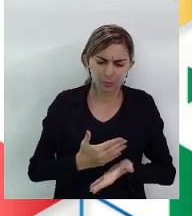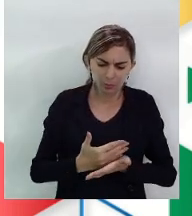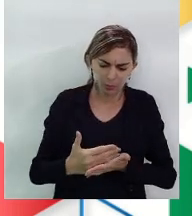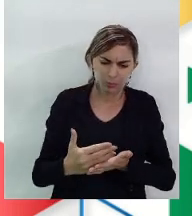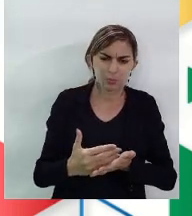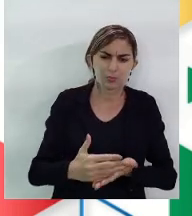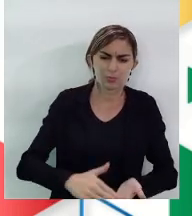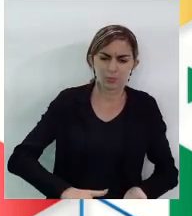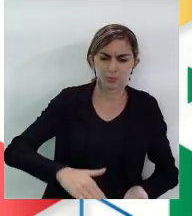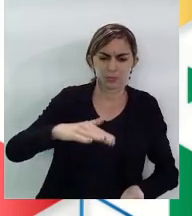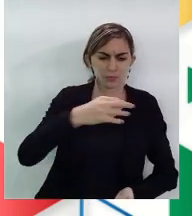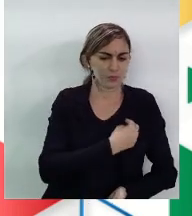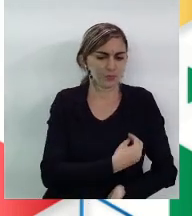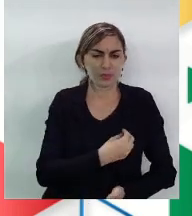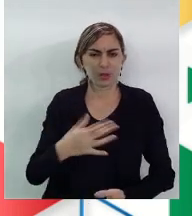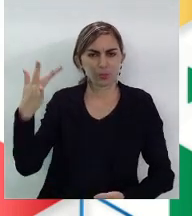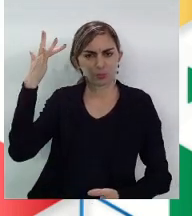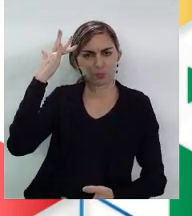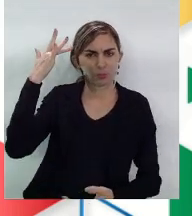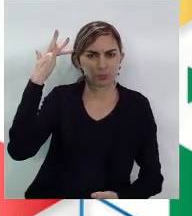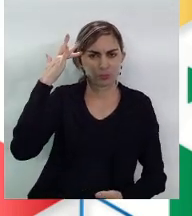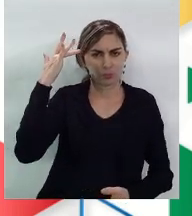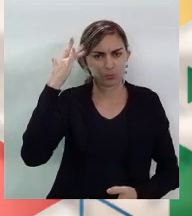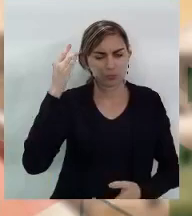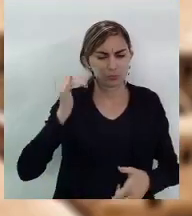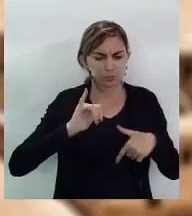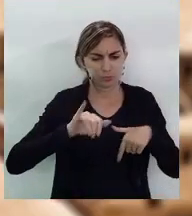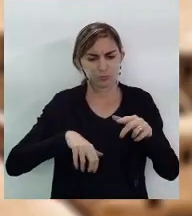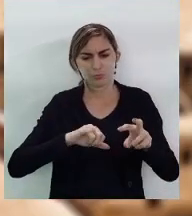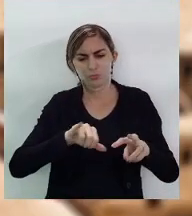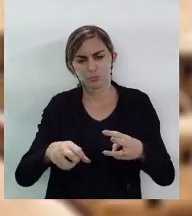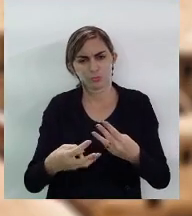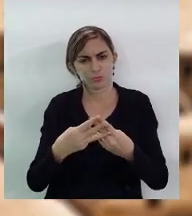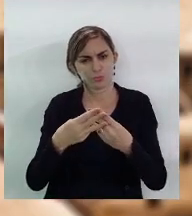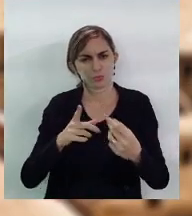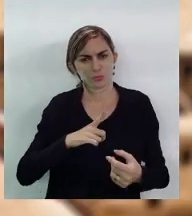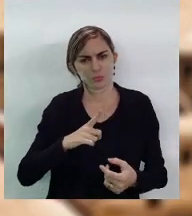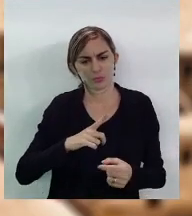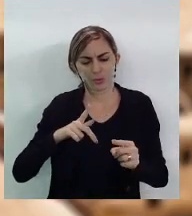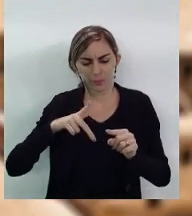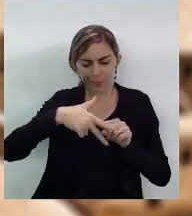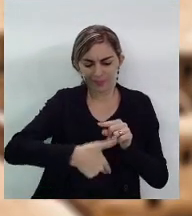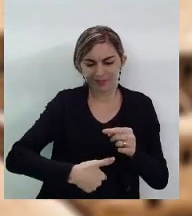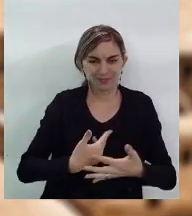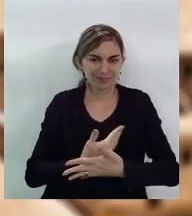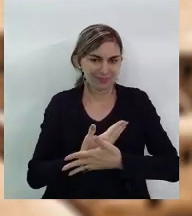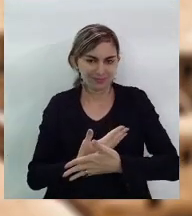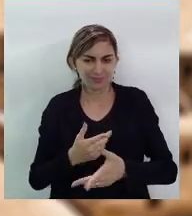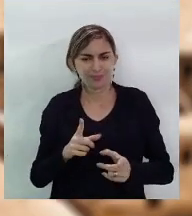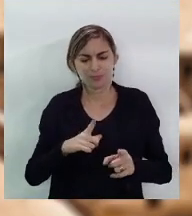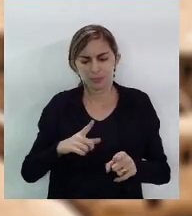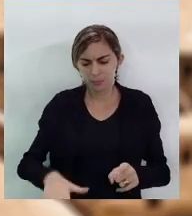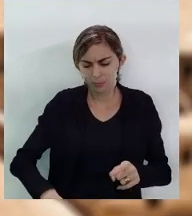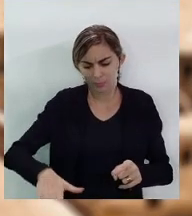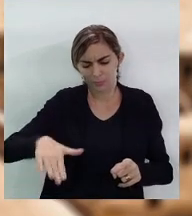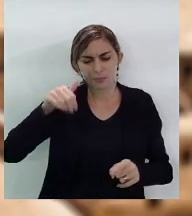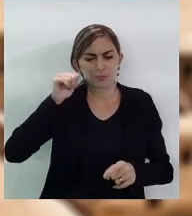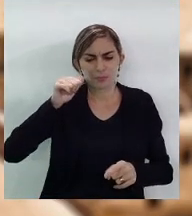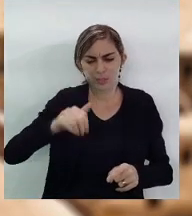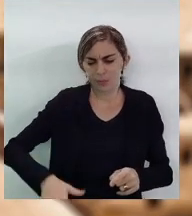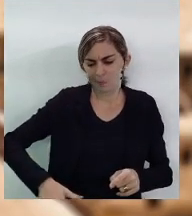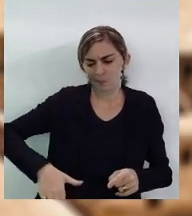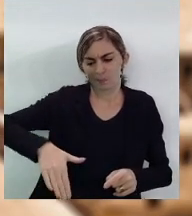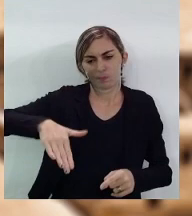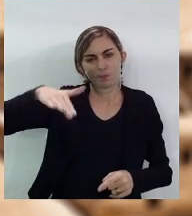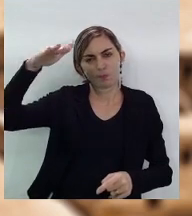iniciação da vida adulta no judaísmo. Então vamos ver, nós temos a circuncisão e nós temos também a